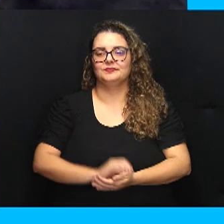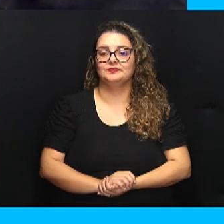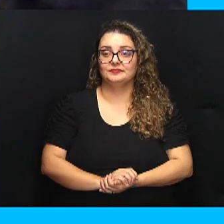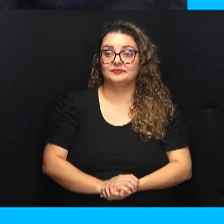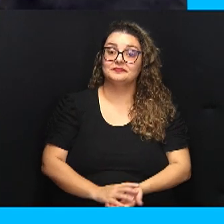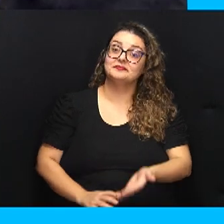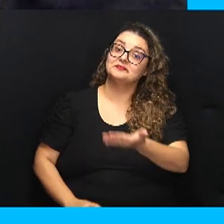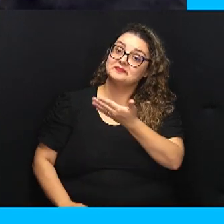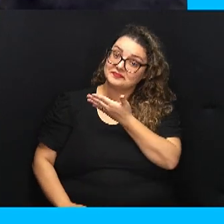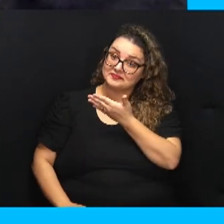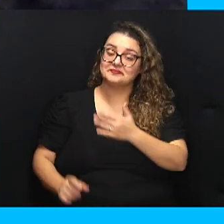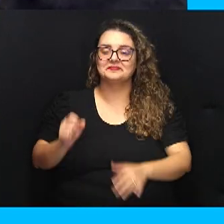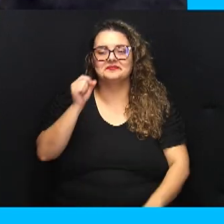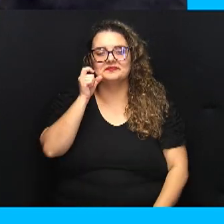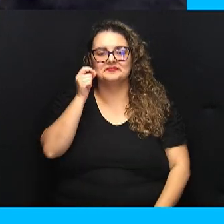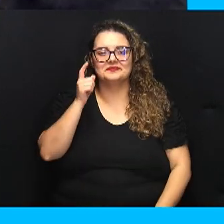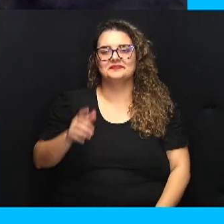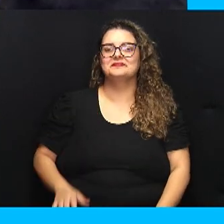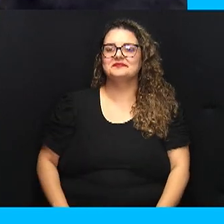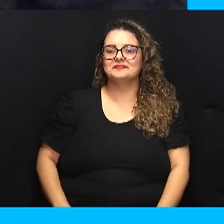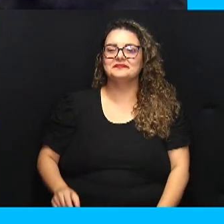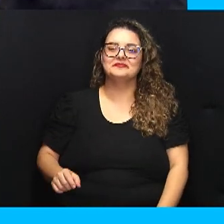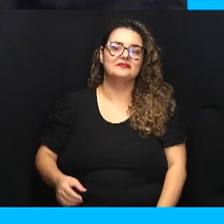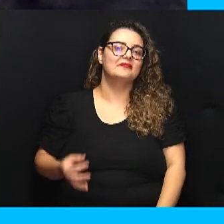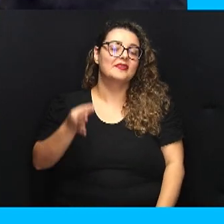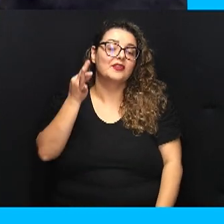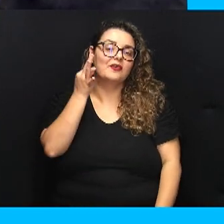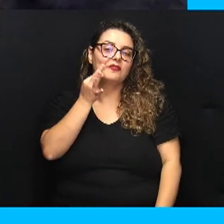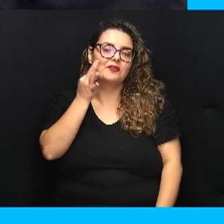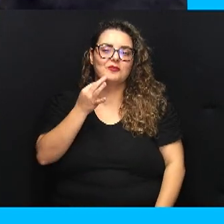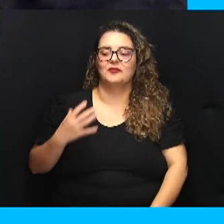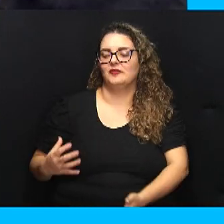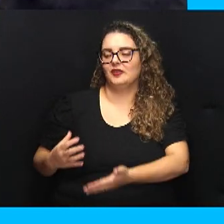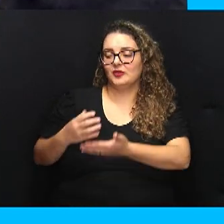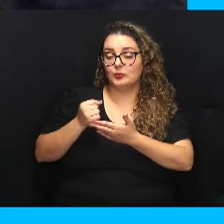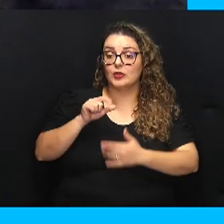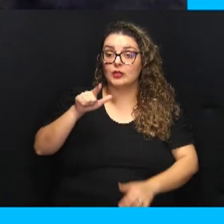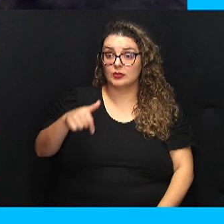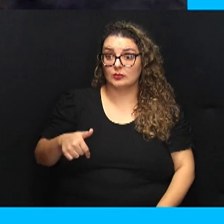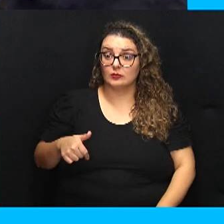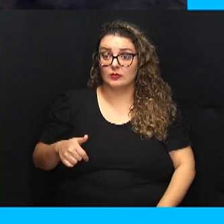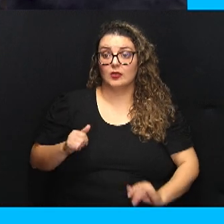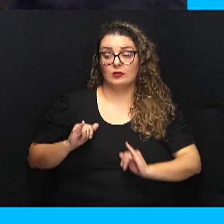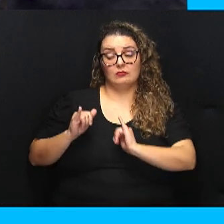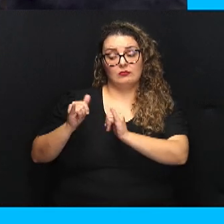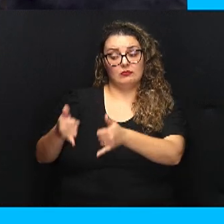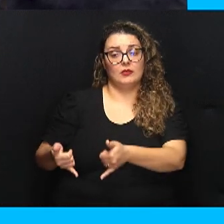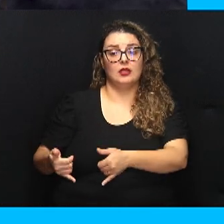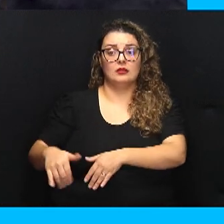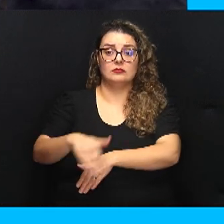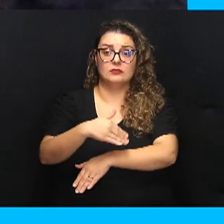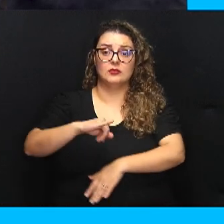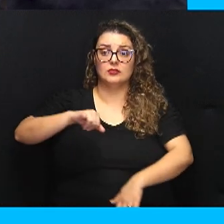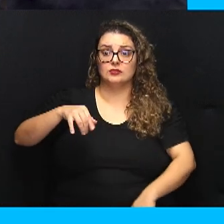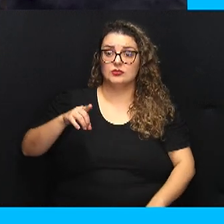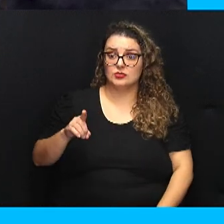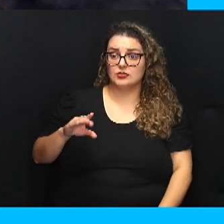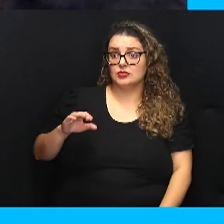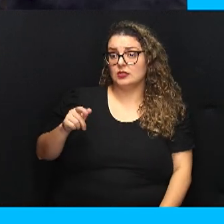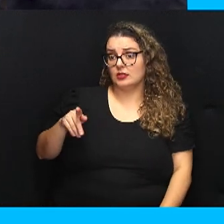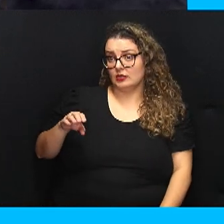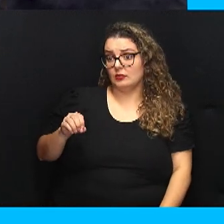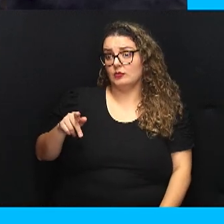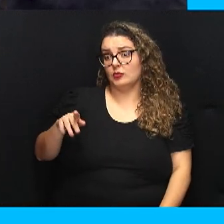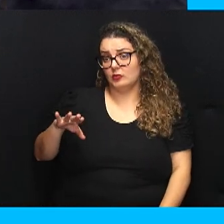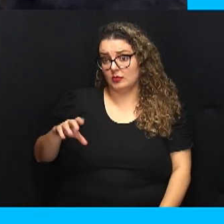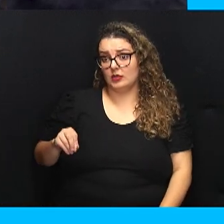esta gatinha chama-se Nicole. Ela foi resgatada após ser abandonada em uma rua do Jardim Campo Belo.